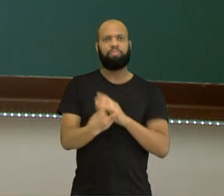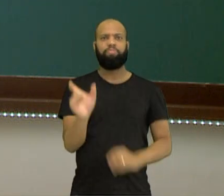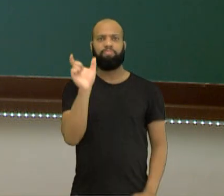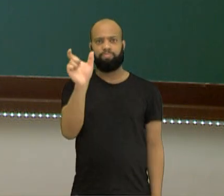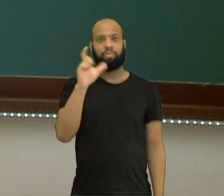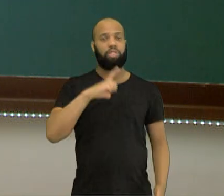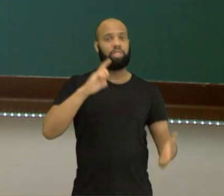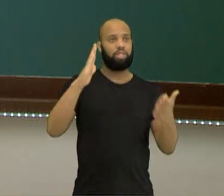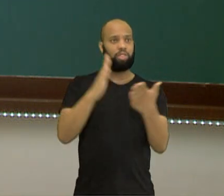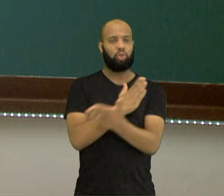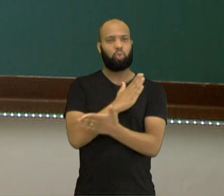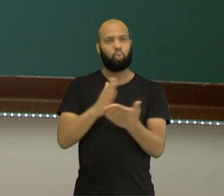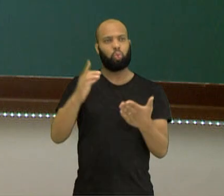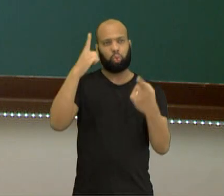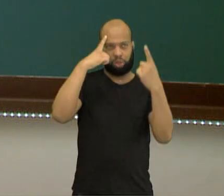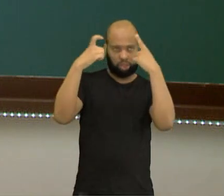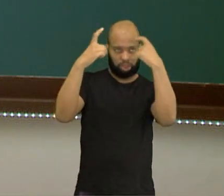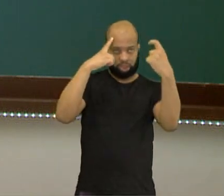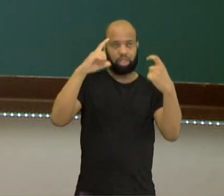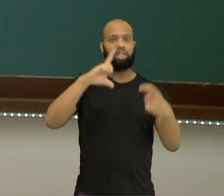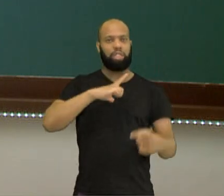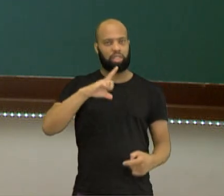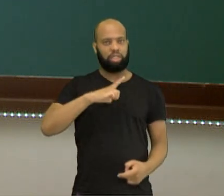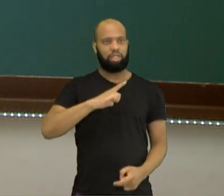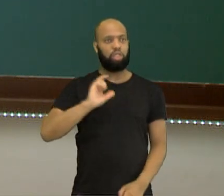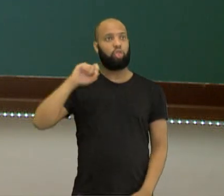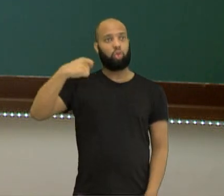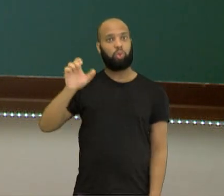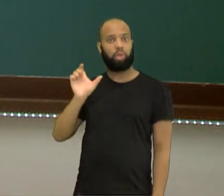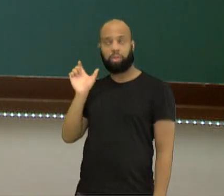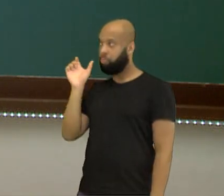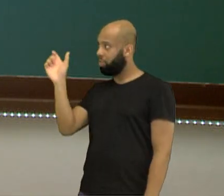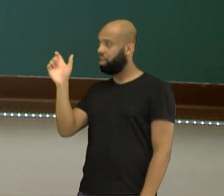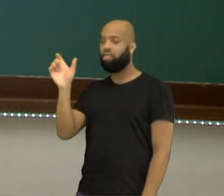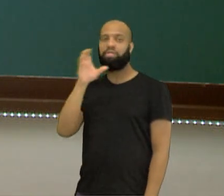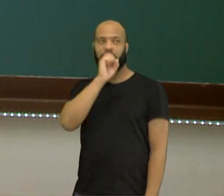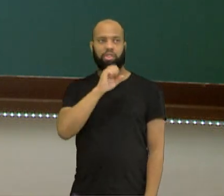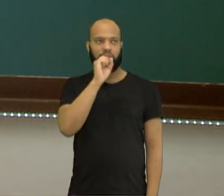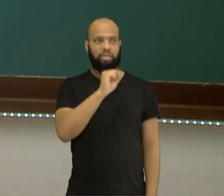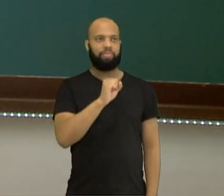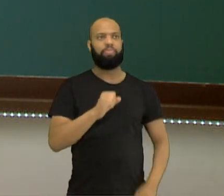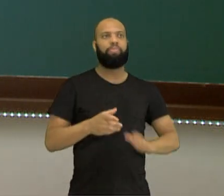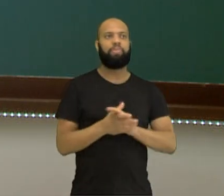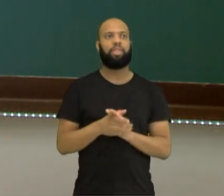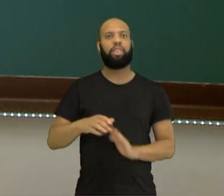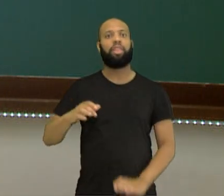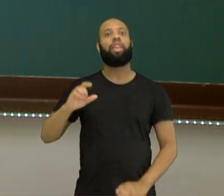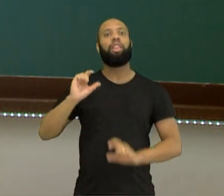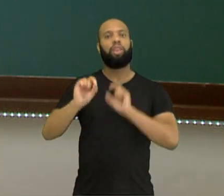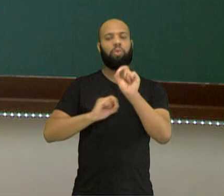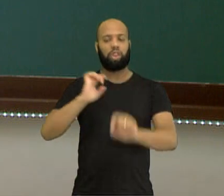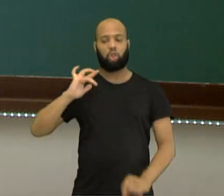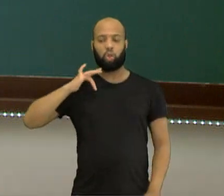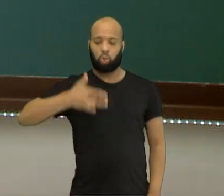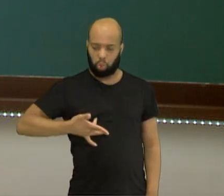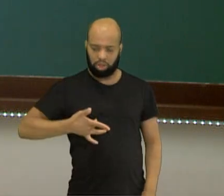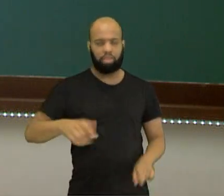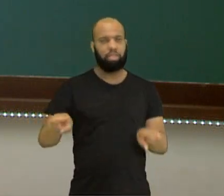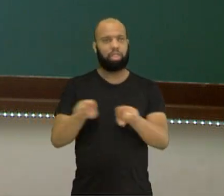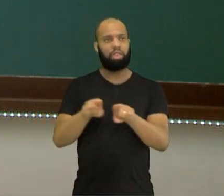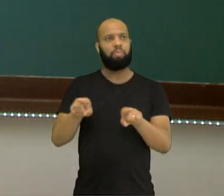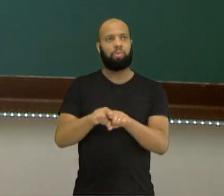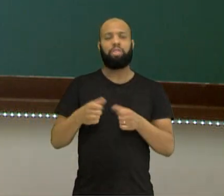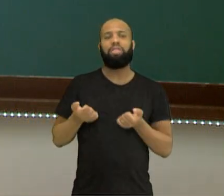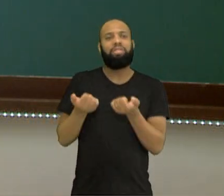temos algumas ideias que podem nos vir à mente. Compaixão, doar-se,